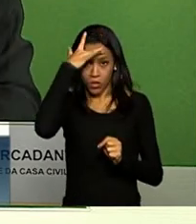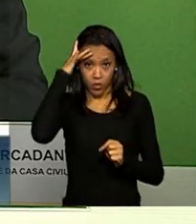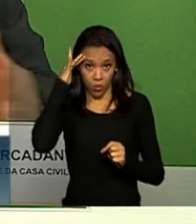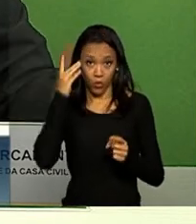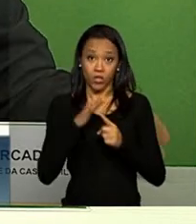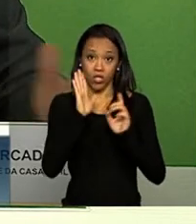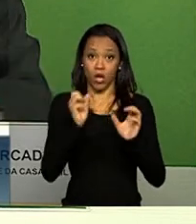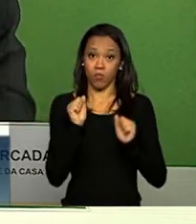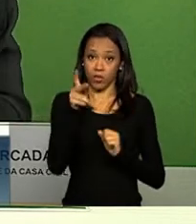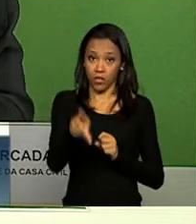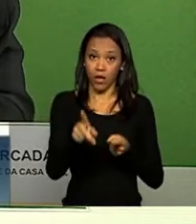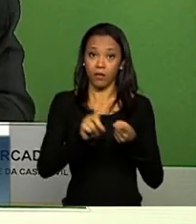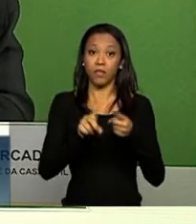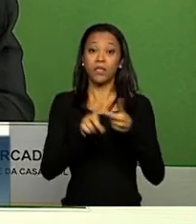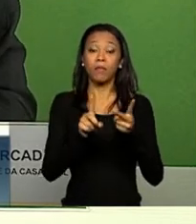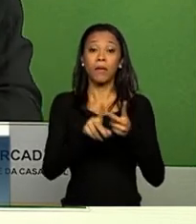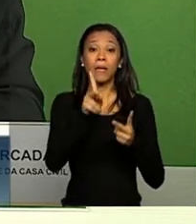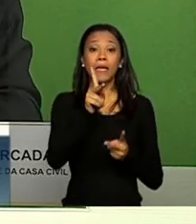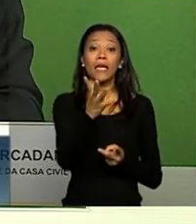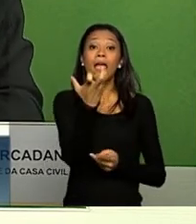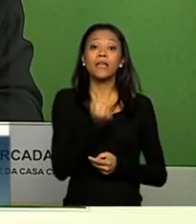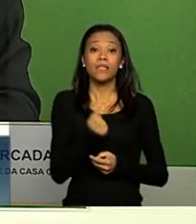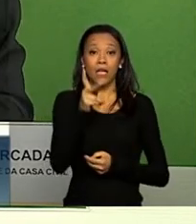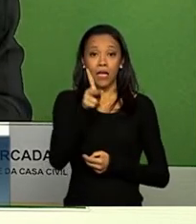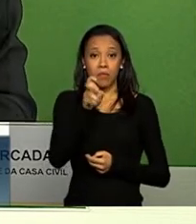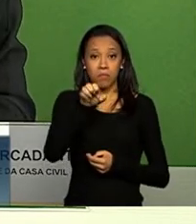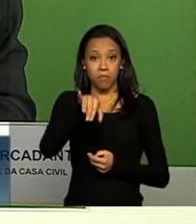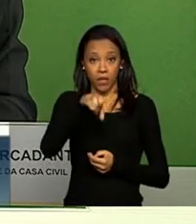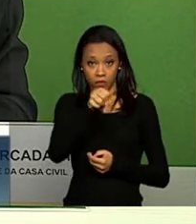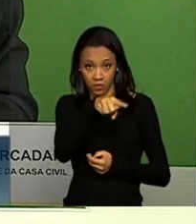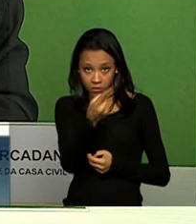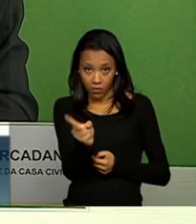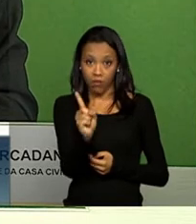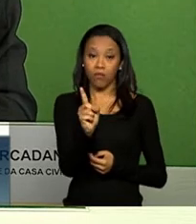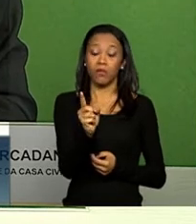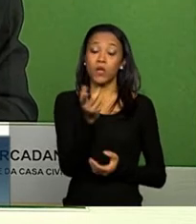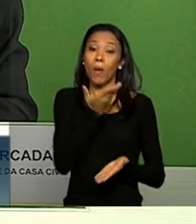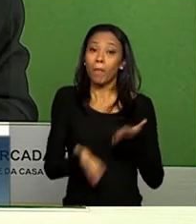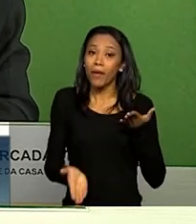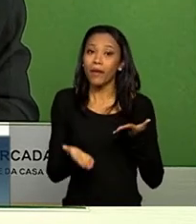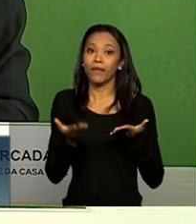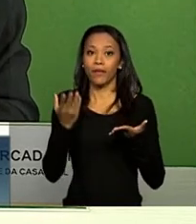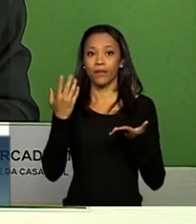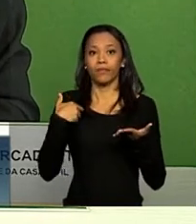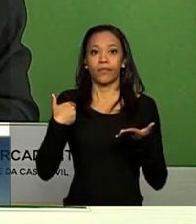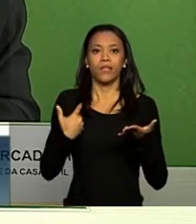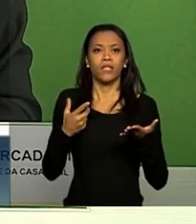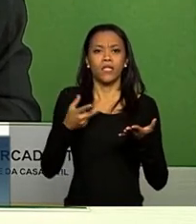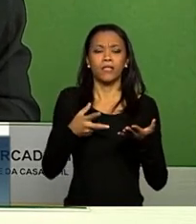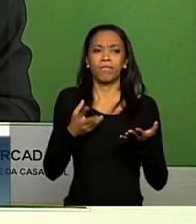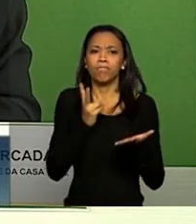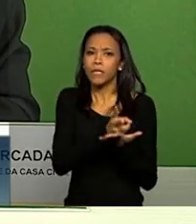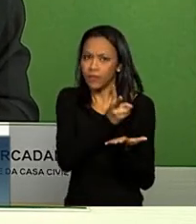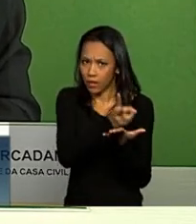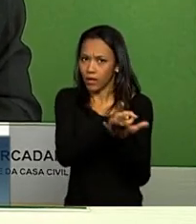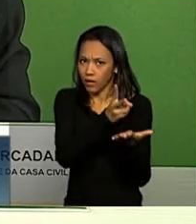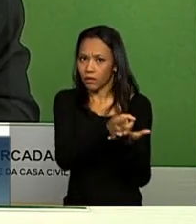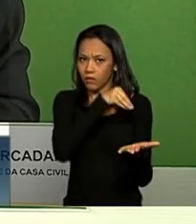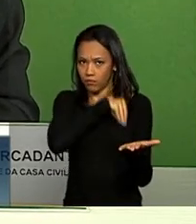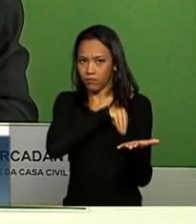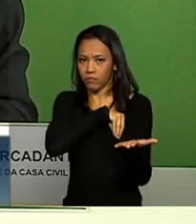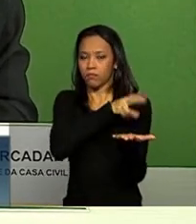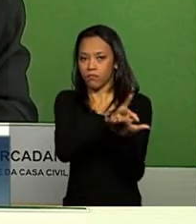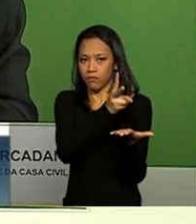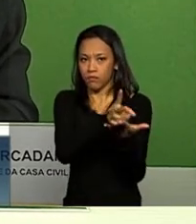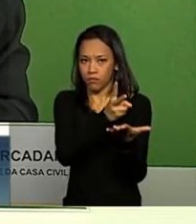pensionistas, recuperando uma perda histórica que existia, que era muito significativa, e mantendo a plena remuneração, poder